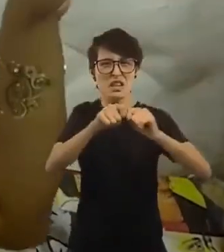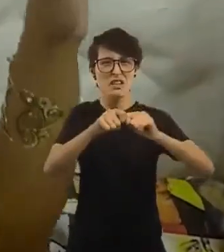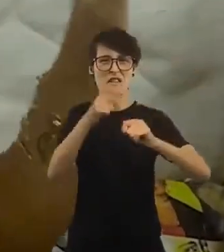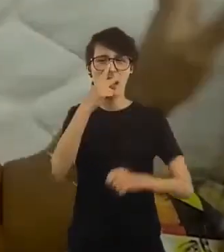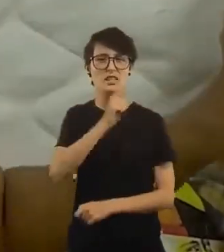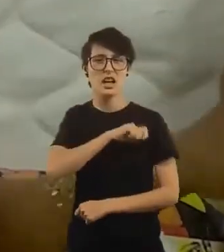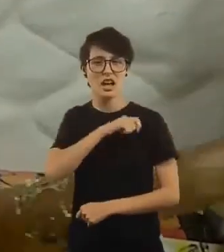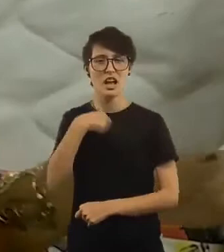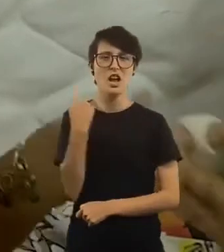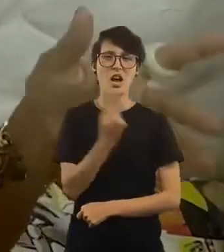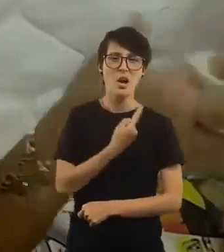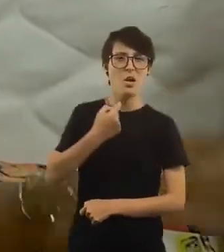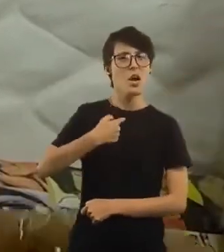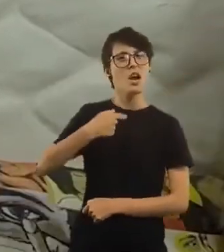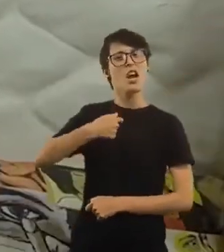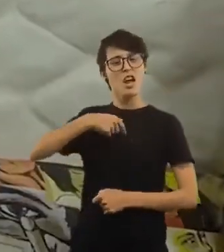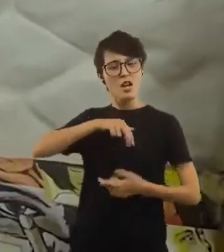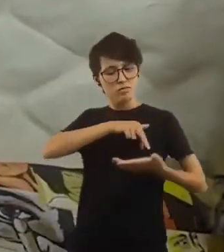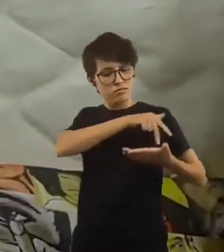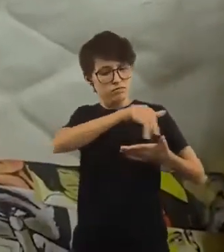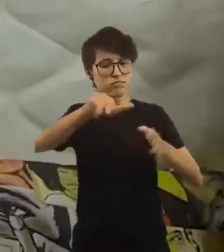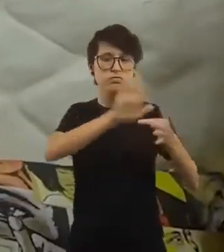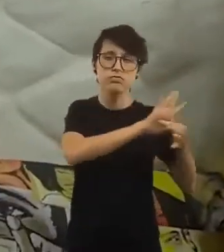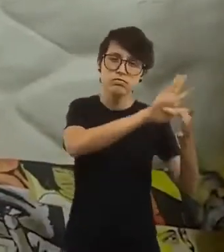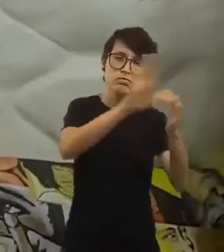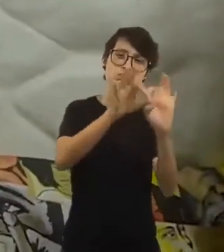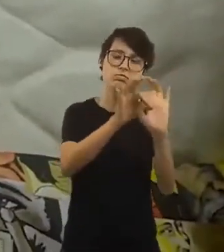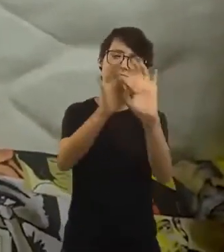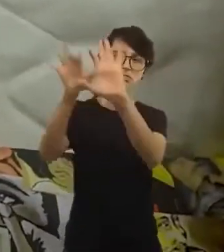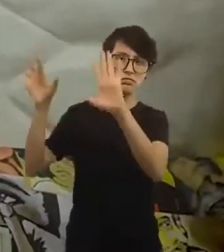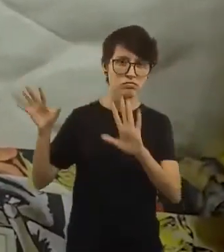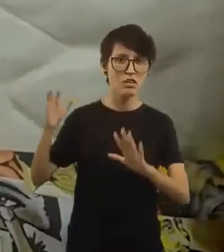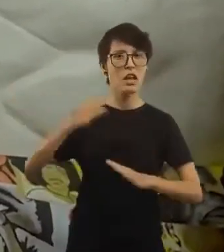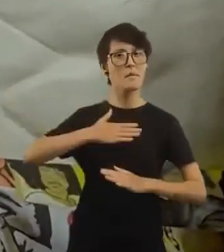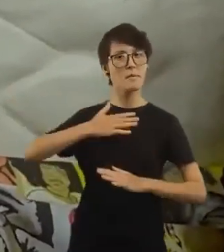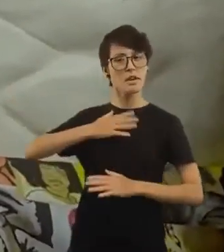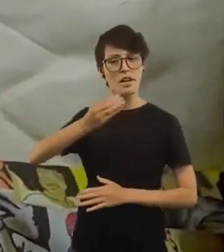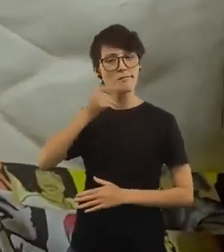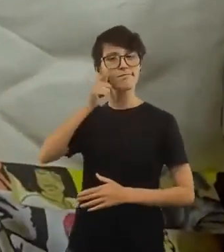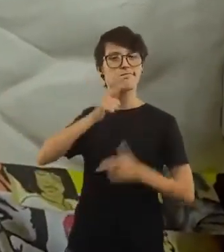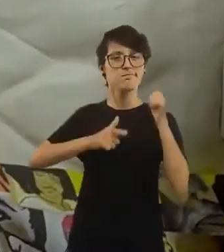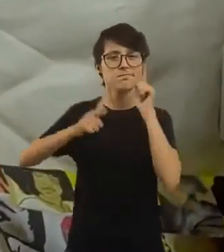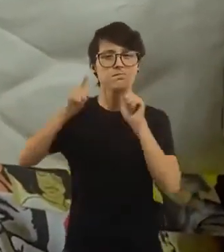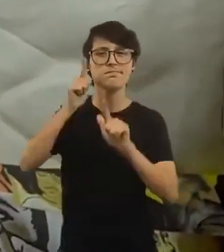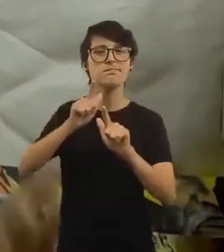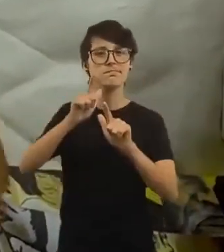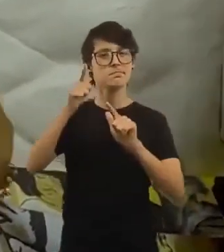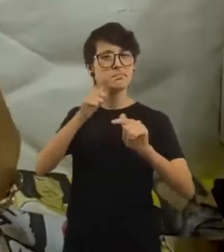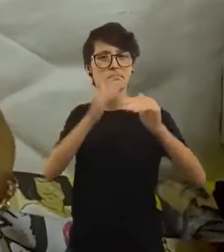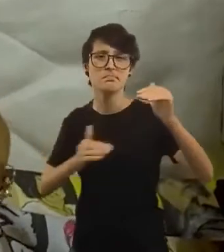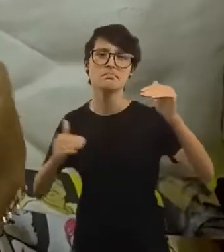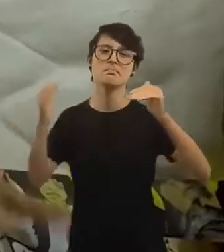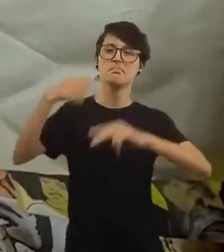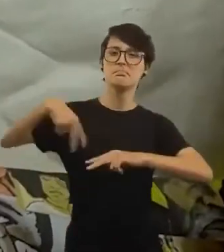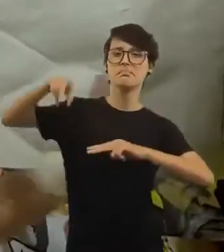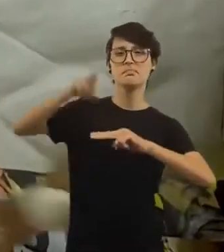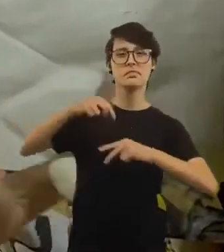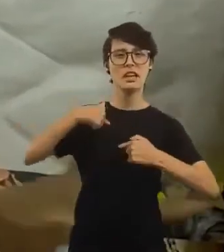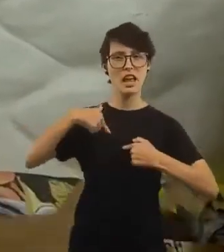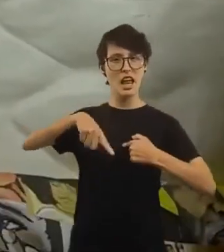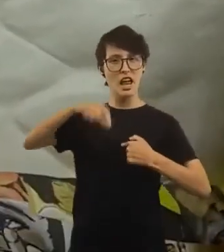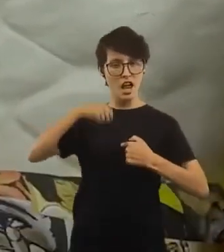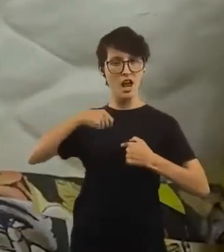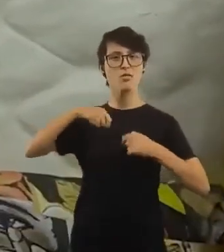aí exalando liberdade. Construindo minhas oportunidades. Chegando no topo, sentando no trono, que eu escolho sentar